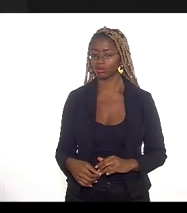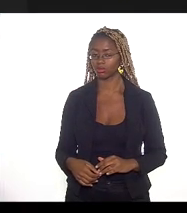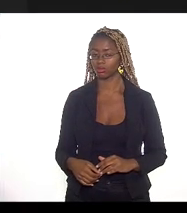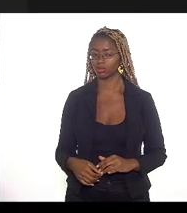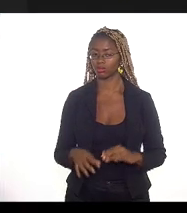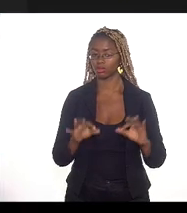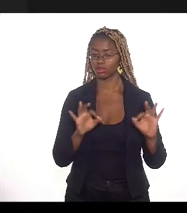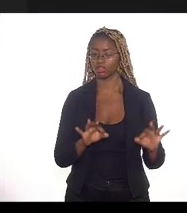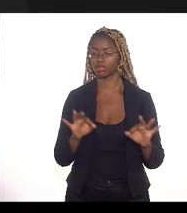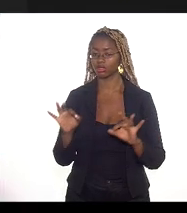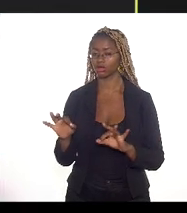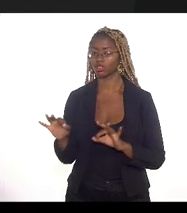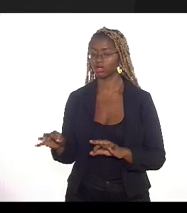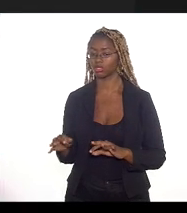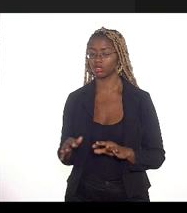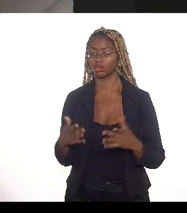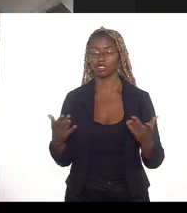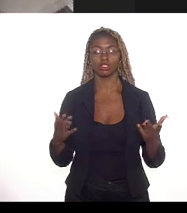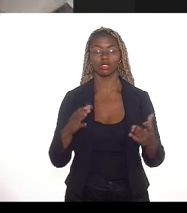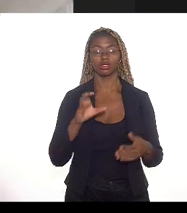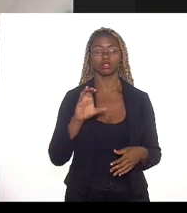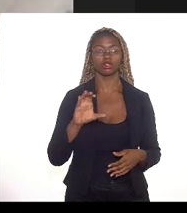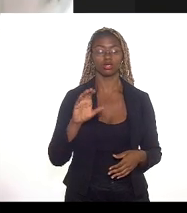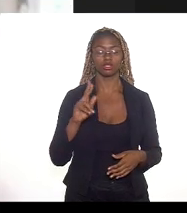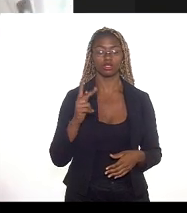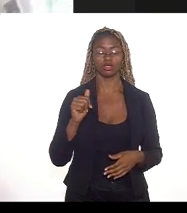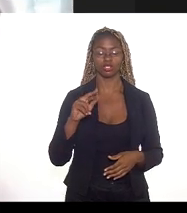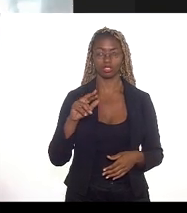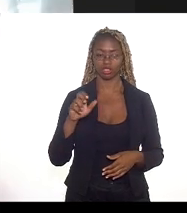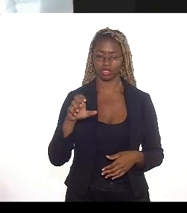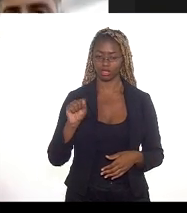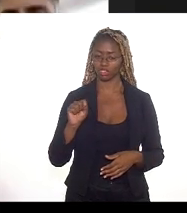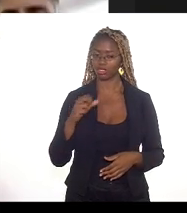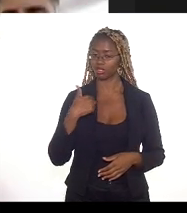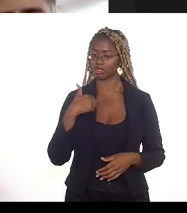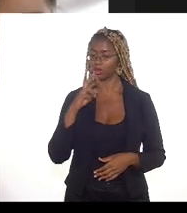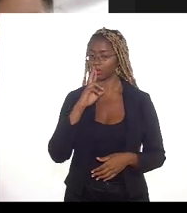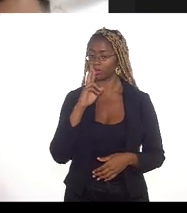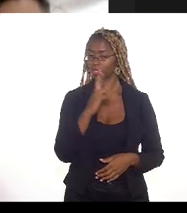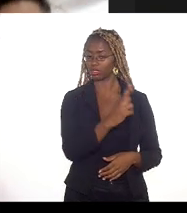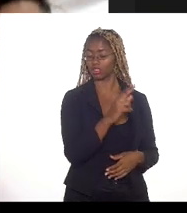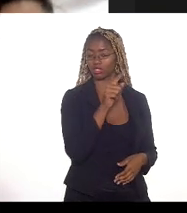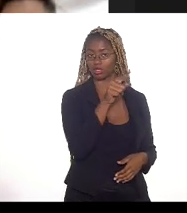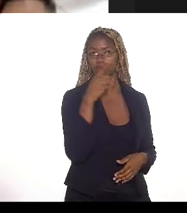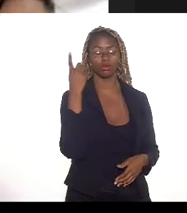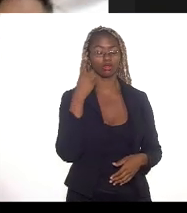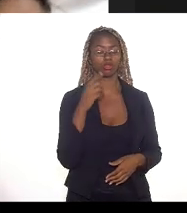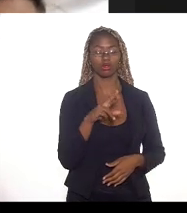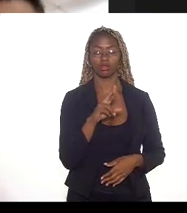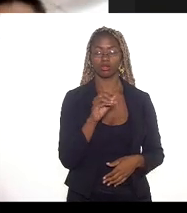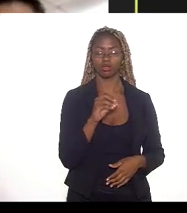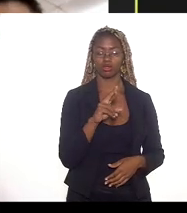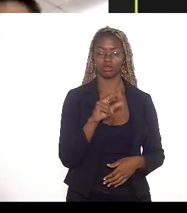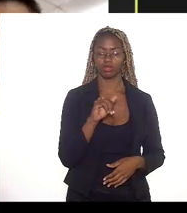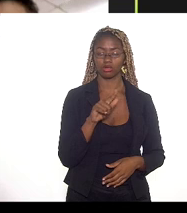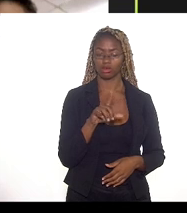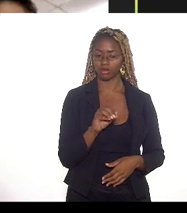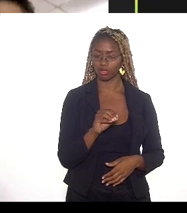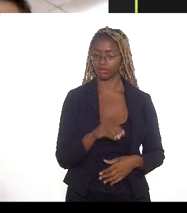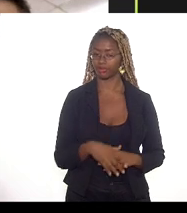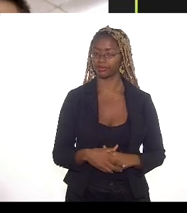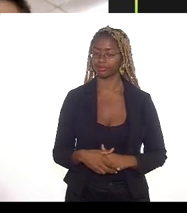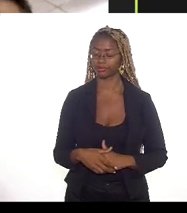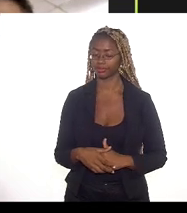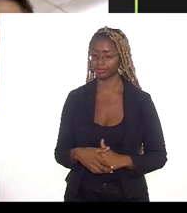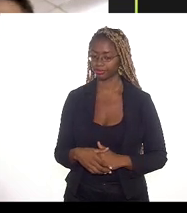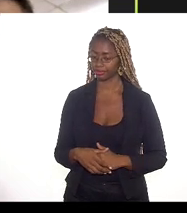Presidente. Não, não, não. Alexandre, por favor, Alexandre. Vou colher os pareceres e estou respondendo ao Rodrigo Amorim em questão de ordem. Pela Comissão de Defesa